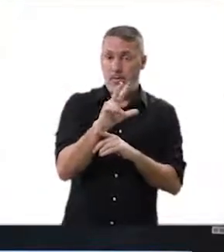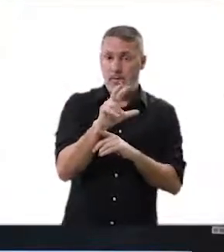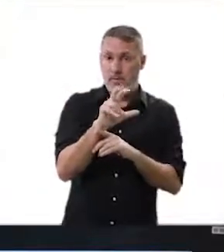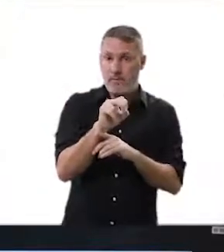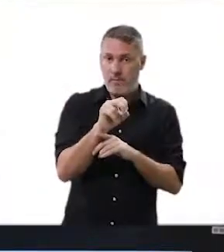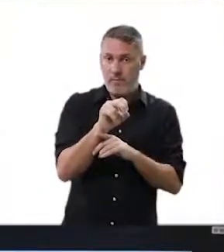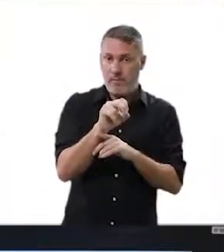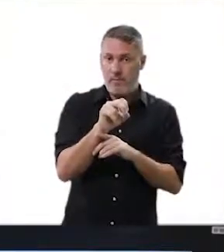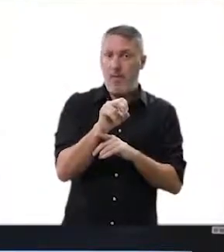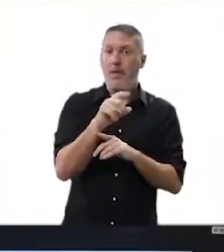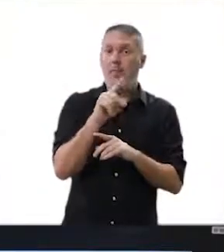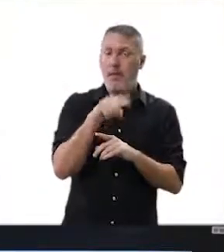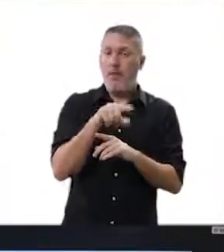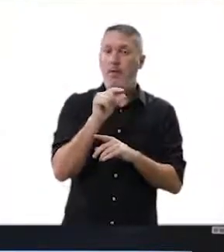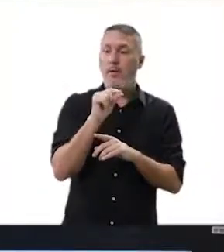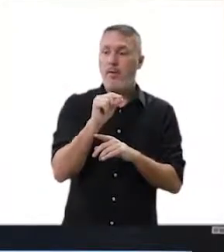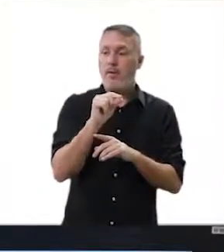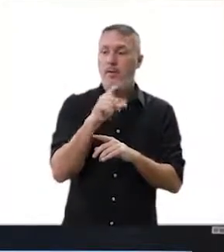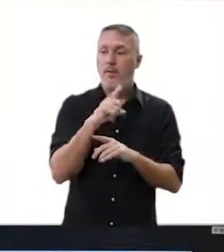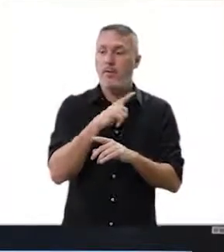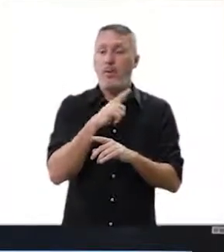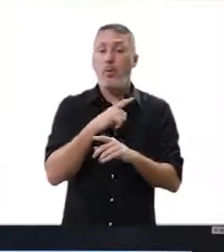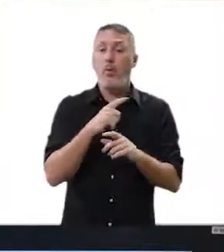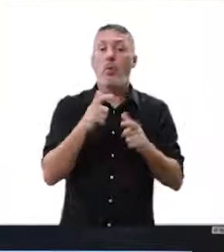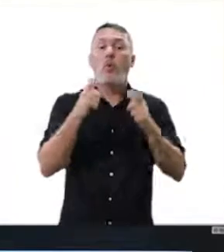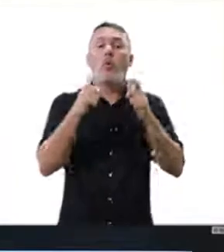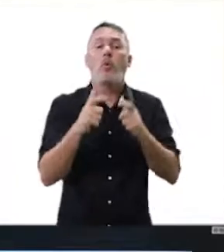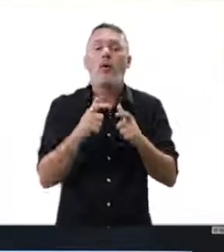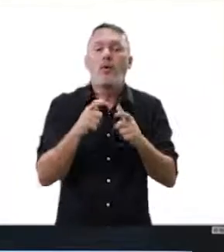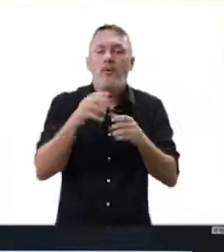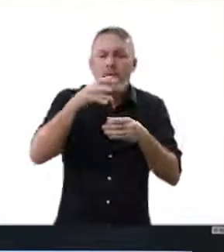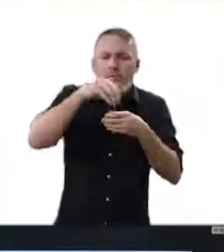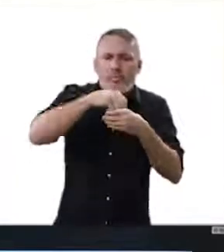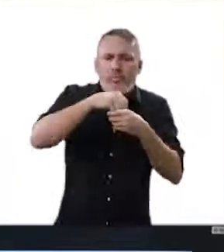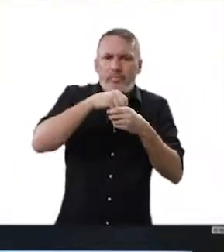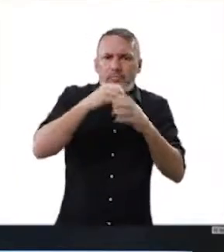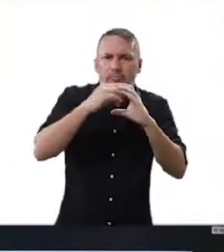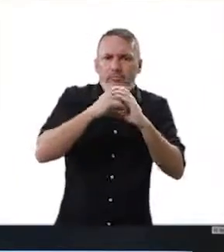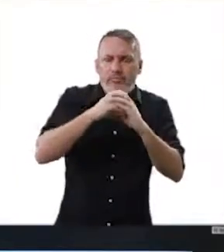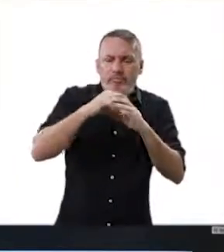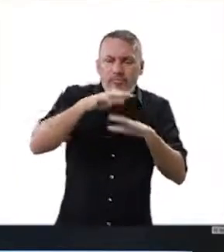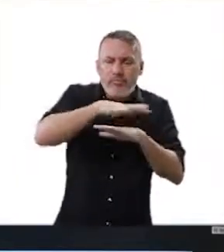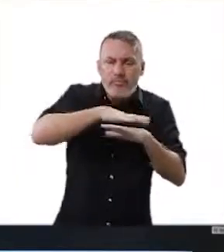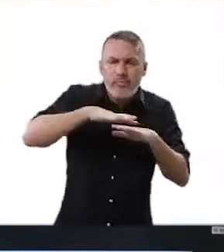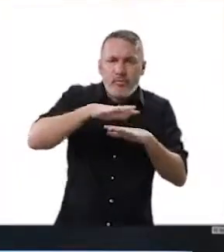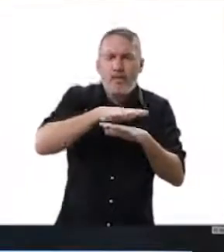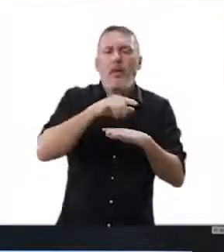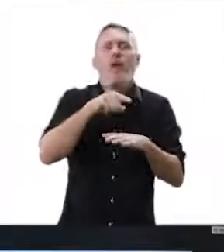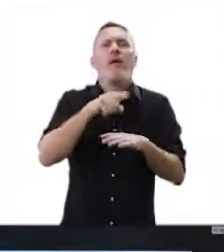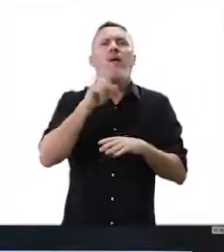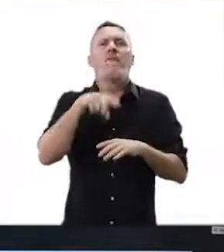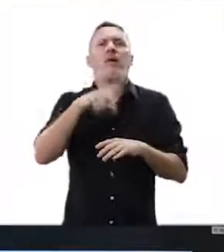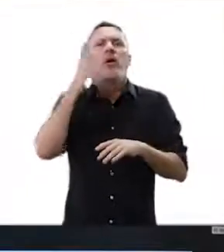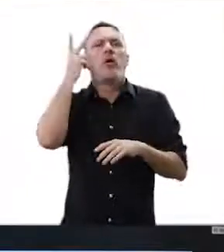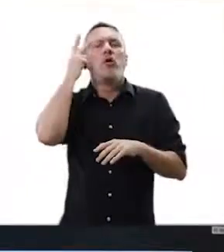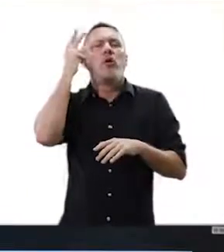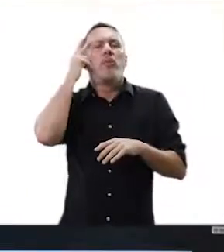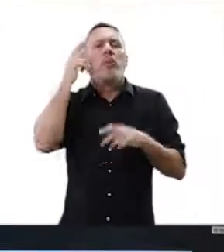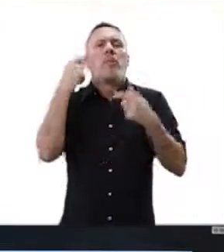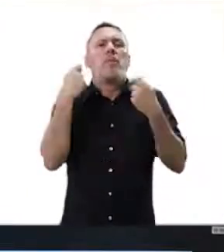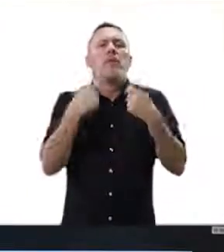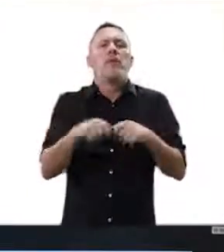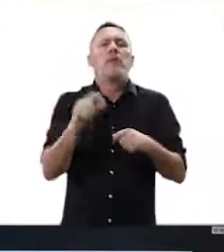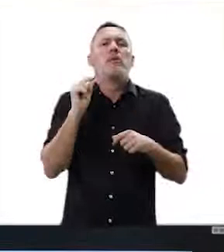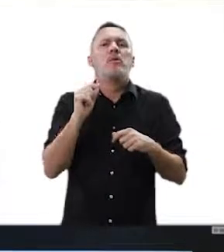vai acontecer sem eu precisar adicionar energia a esse processo. Então, a principal característica dele